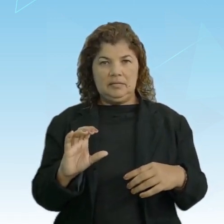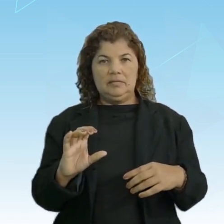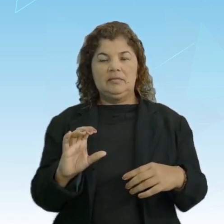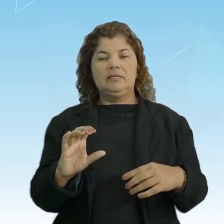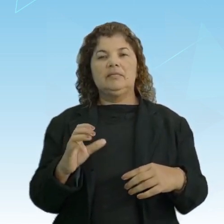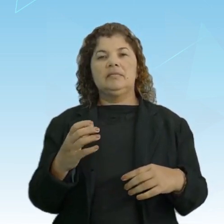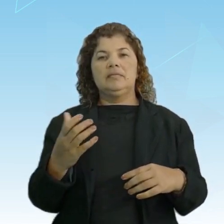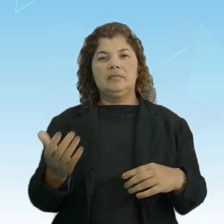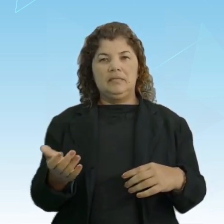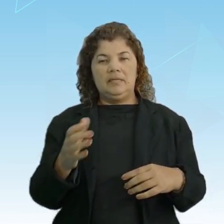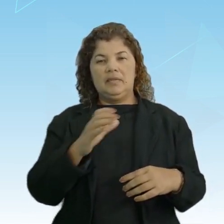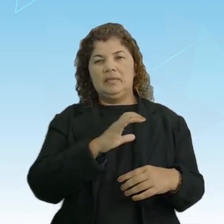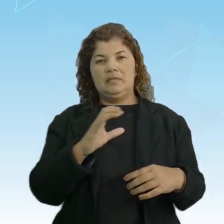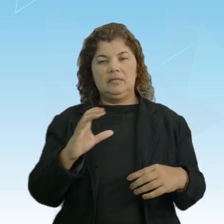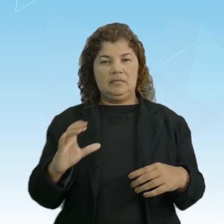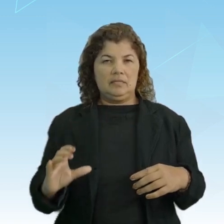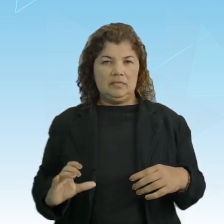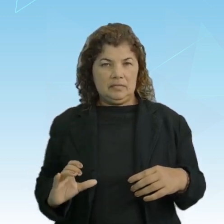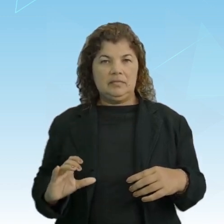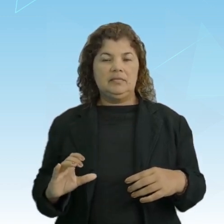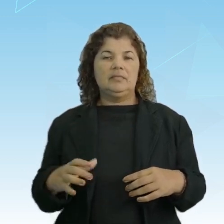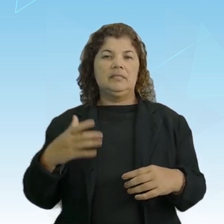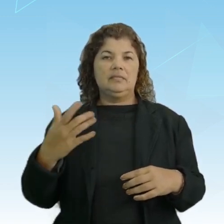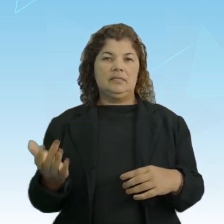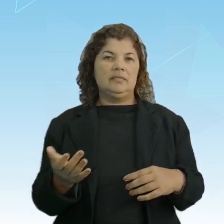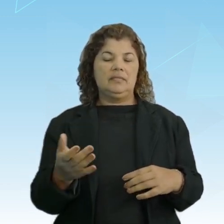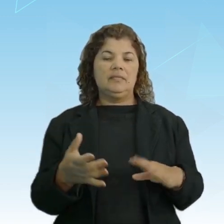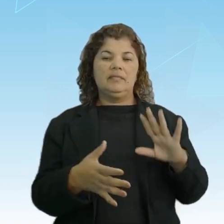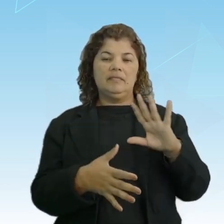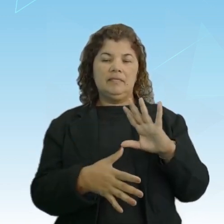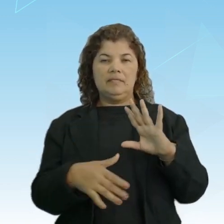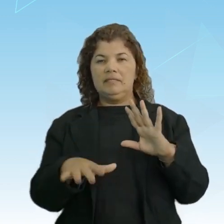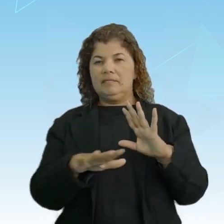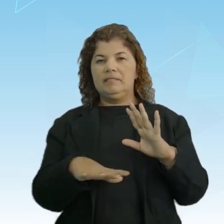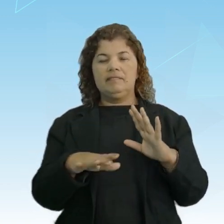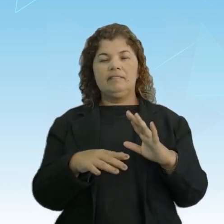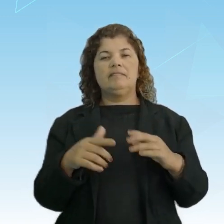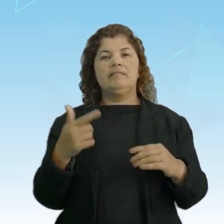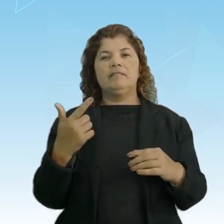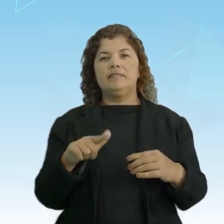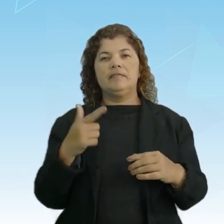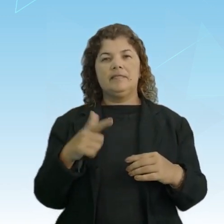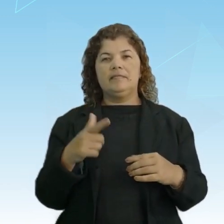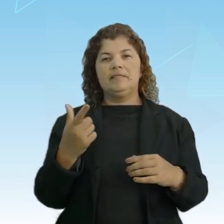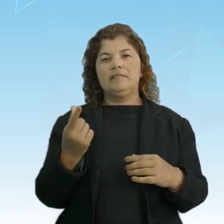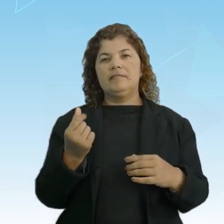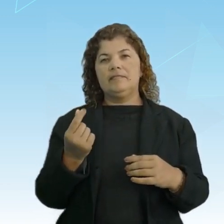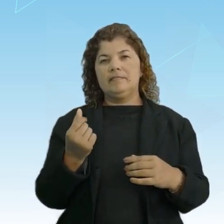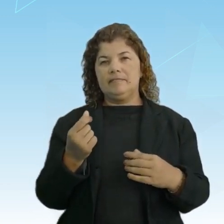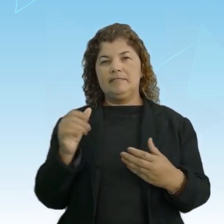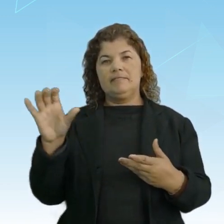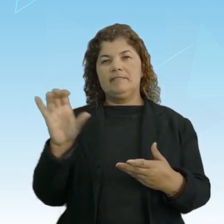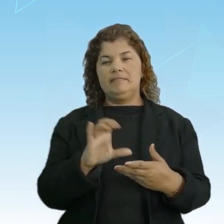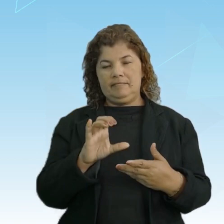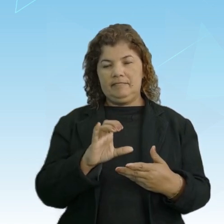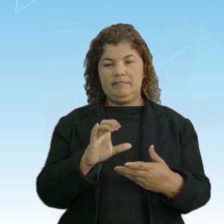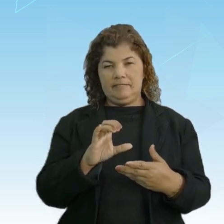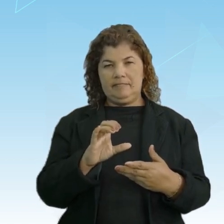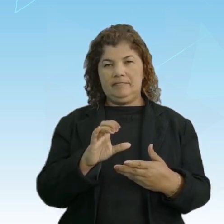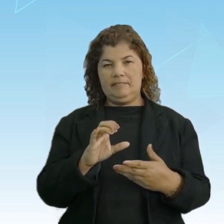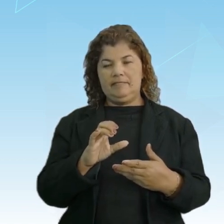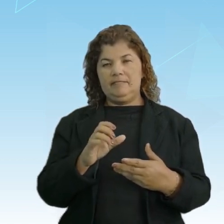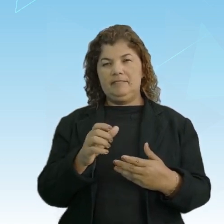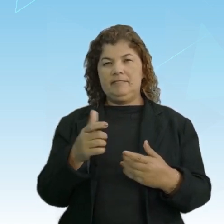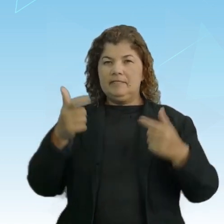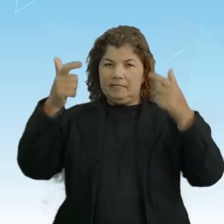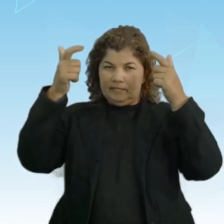da América, é importante considerar que quase não havia financiamentos da coroa para